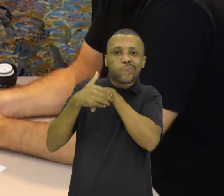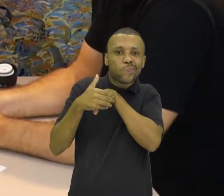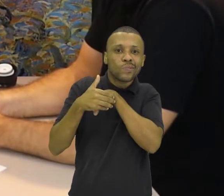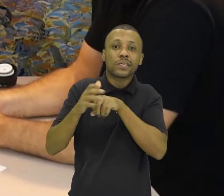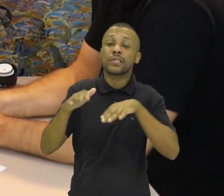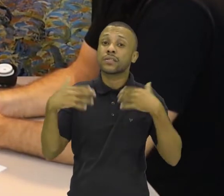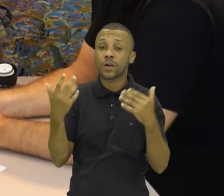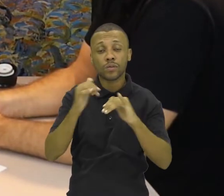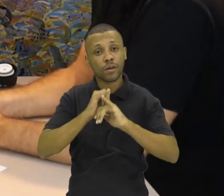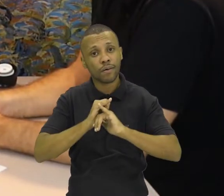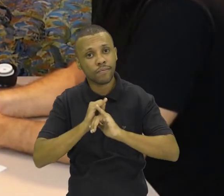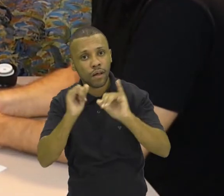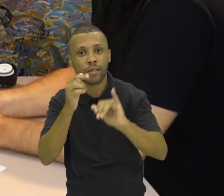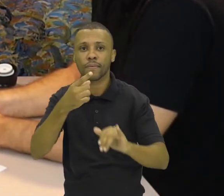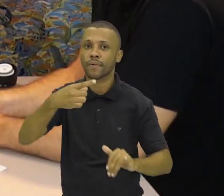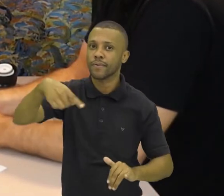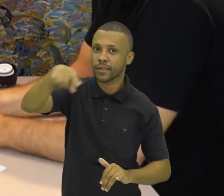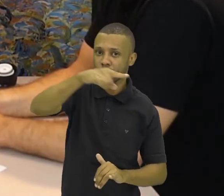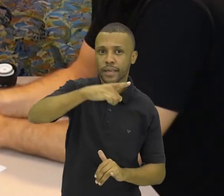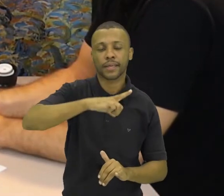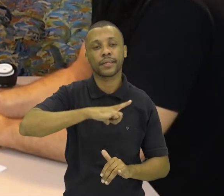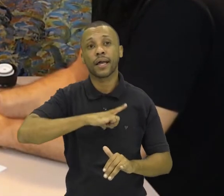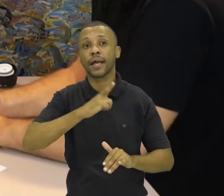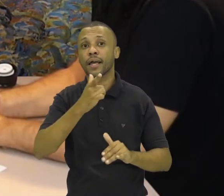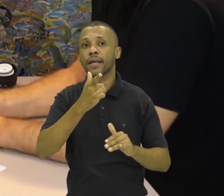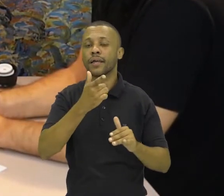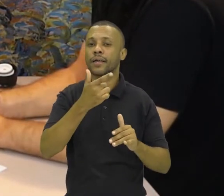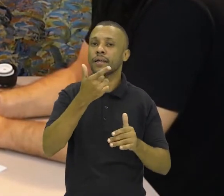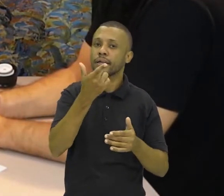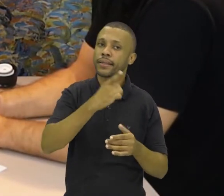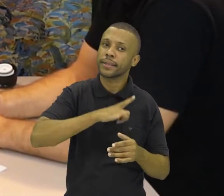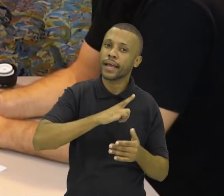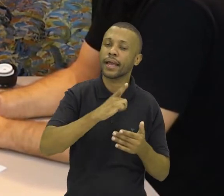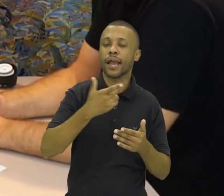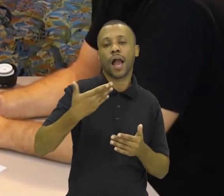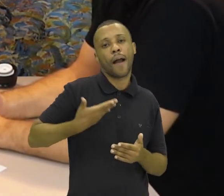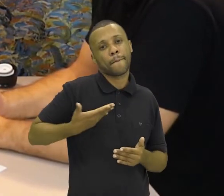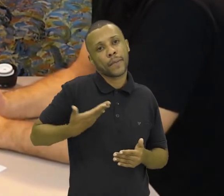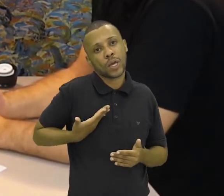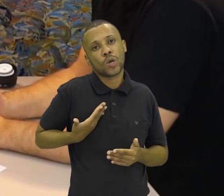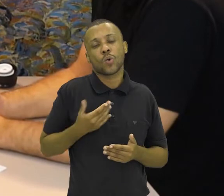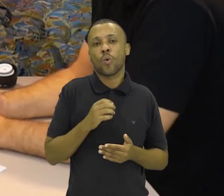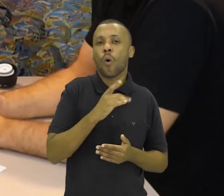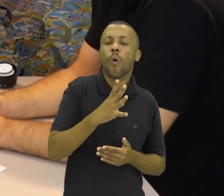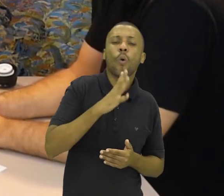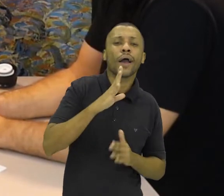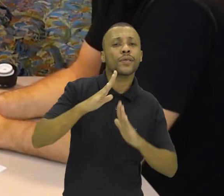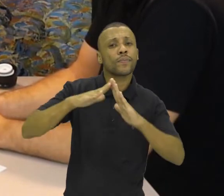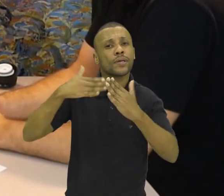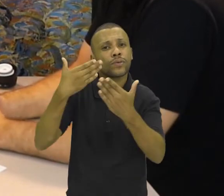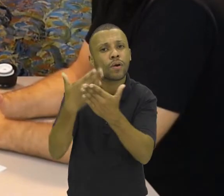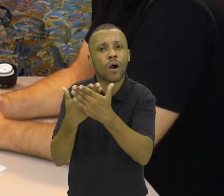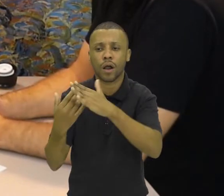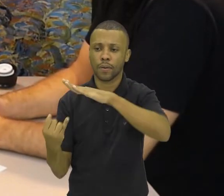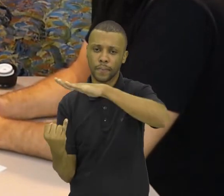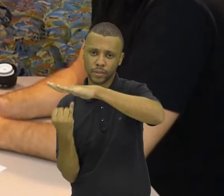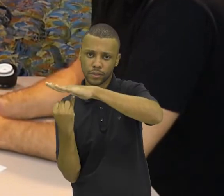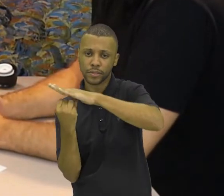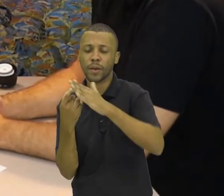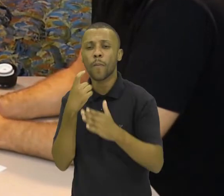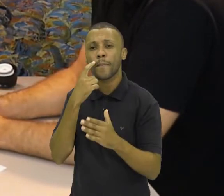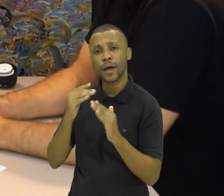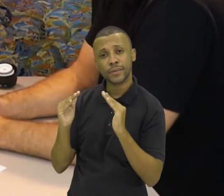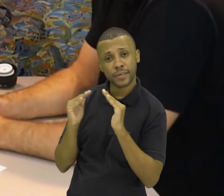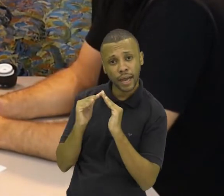estamos falando com você, que, como eu disse, teve uma rede de apoio, de família, de amigos, uma instituição próxima à sua casa, que